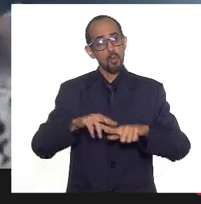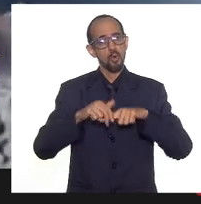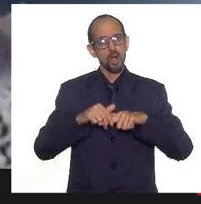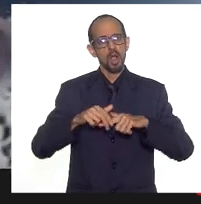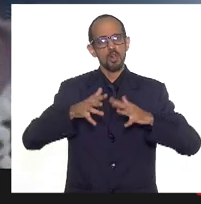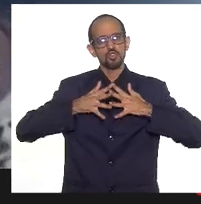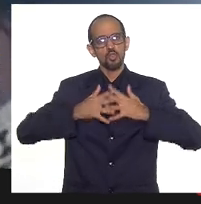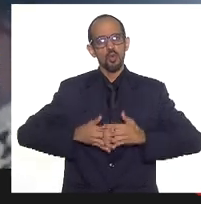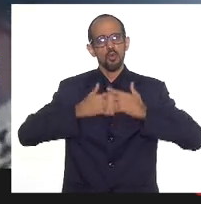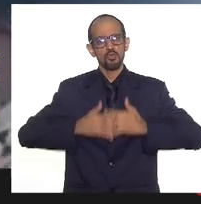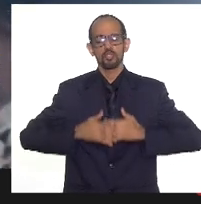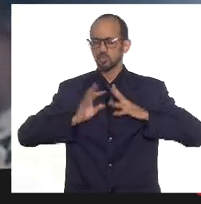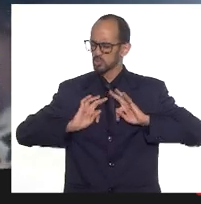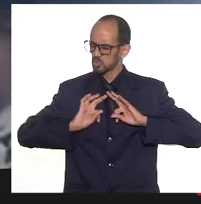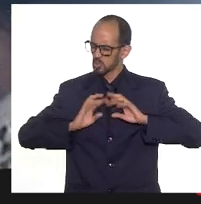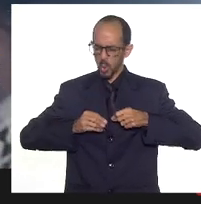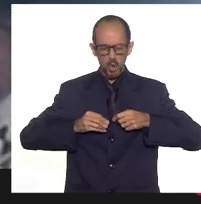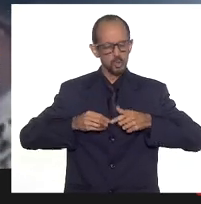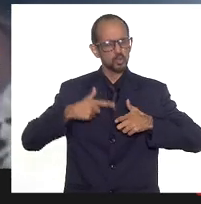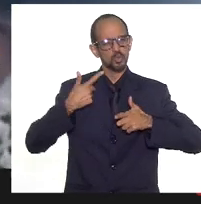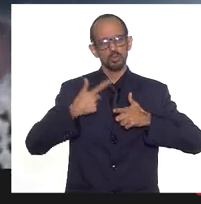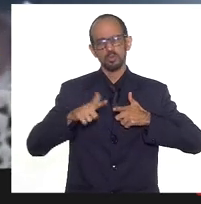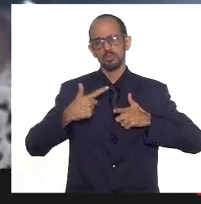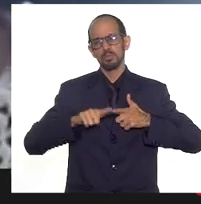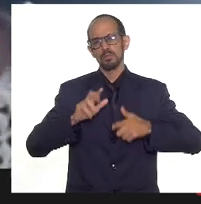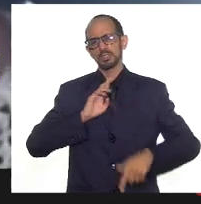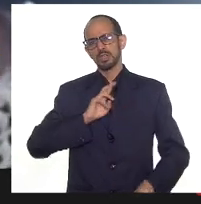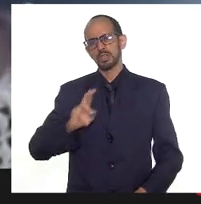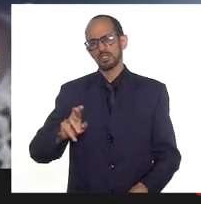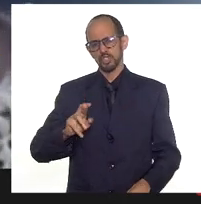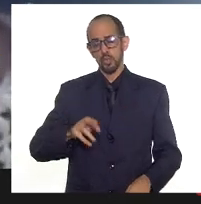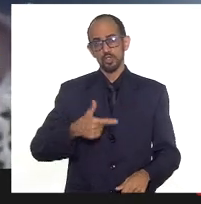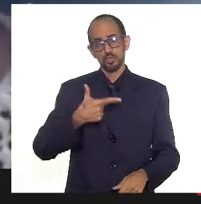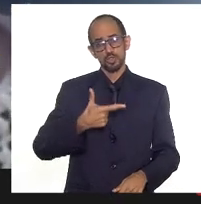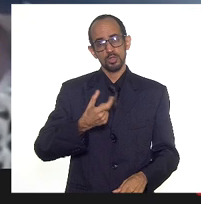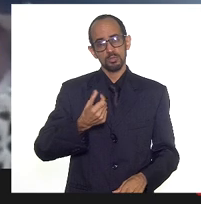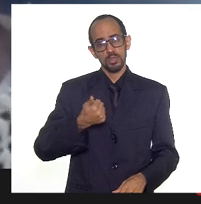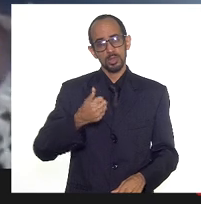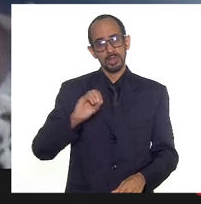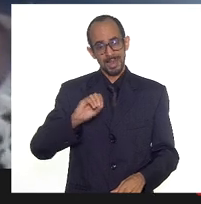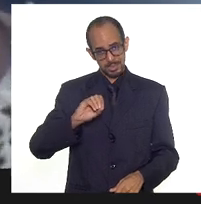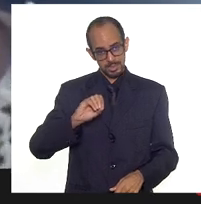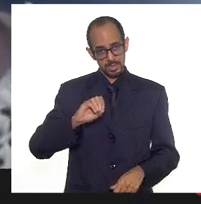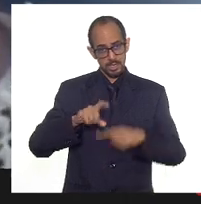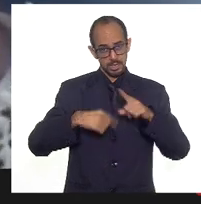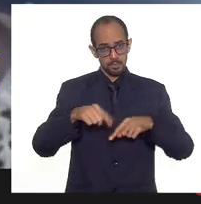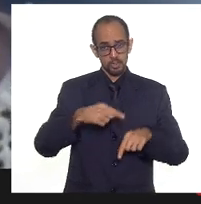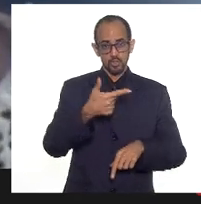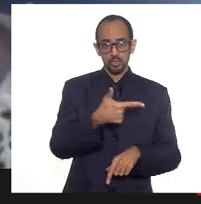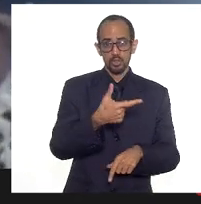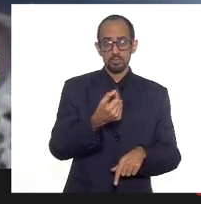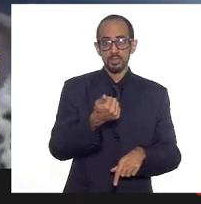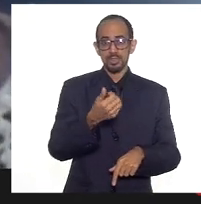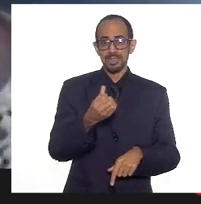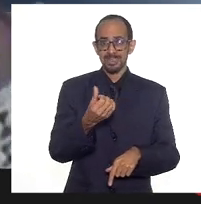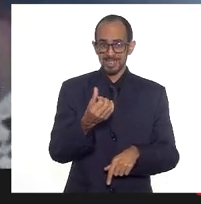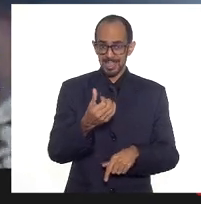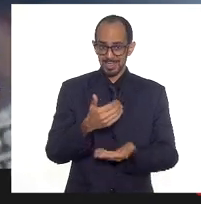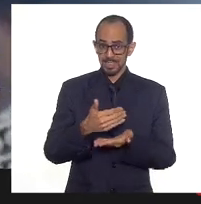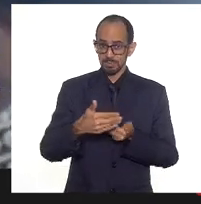de natureza religiosa, isso desde 2010. E, a partir de 2016, eu passei a